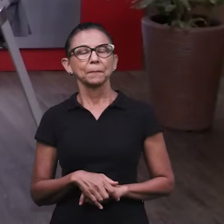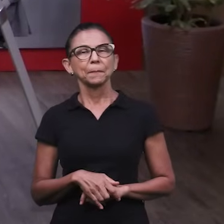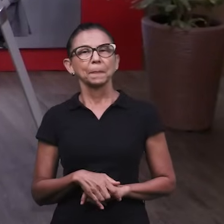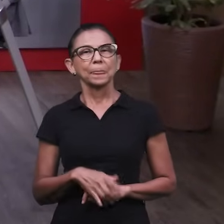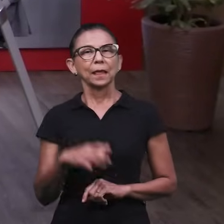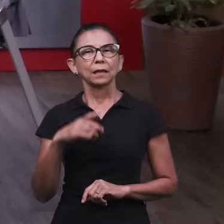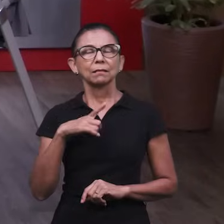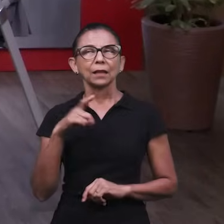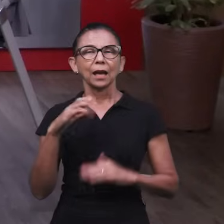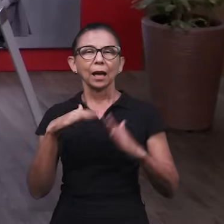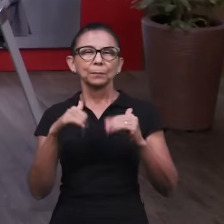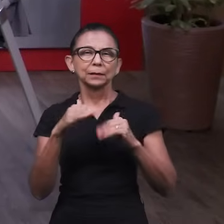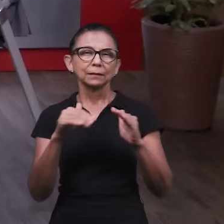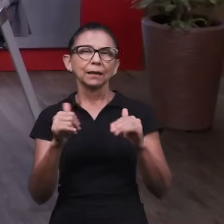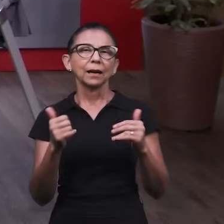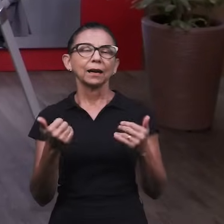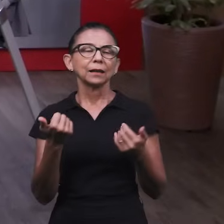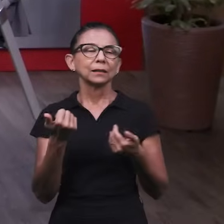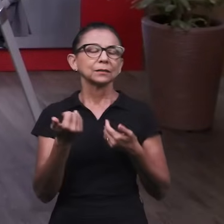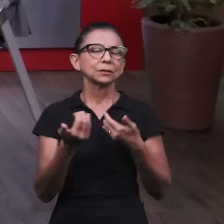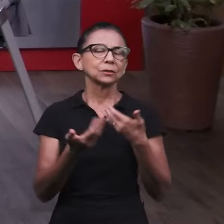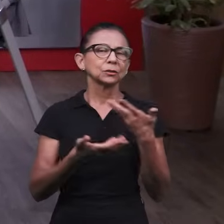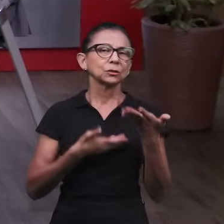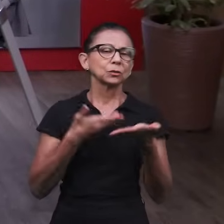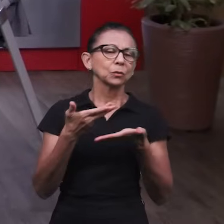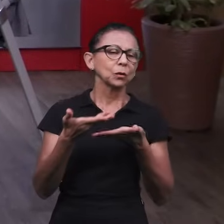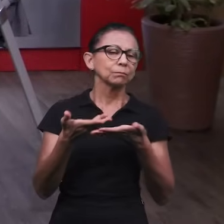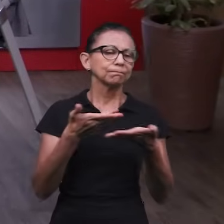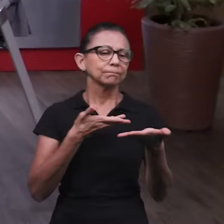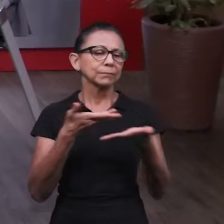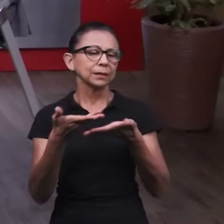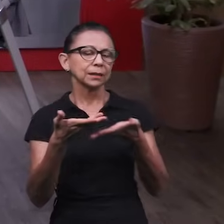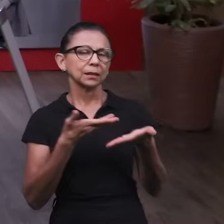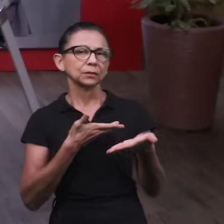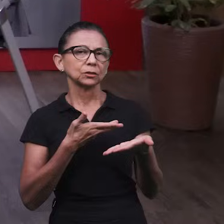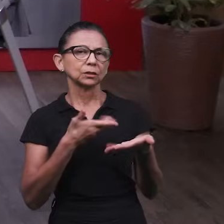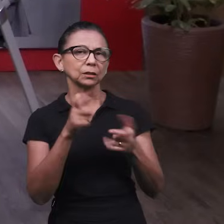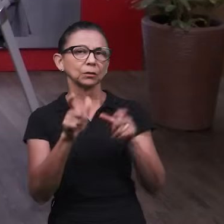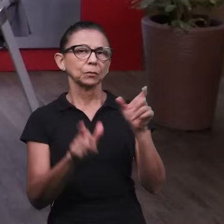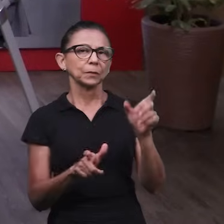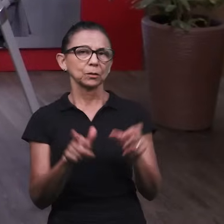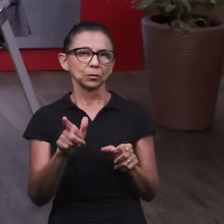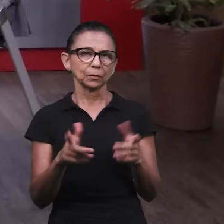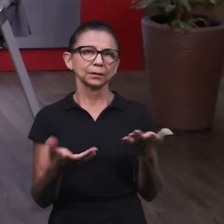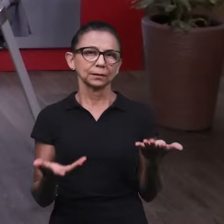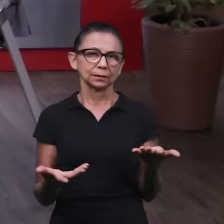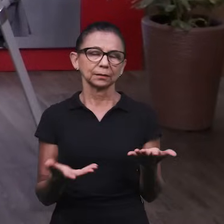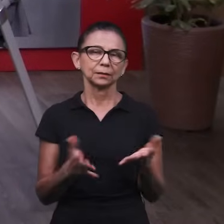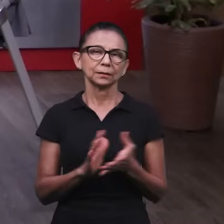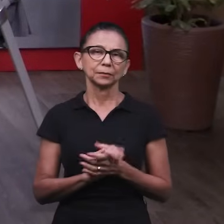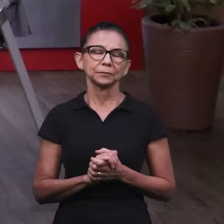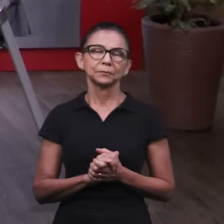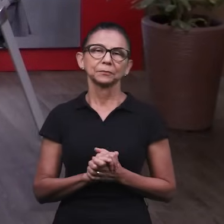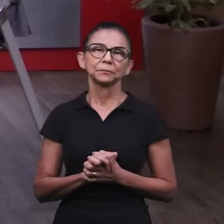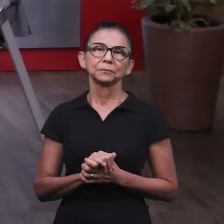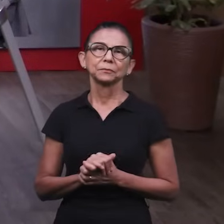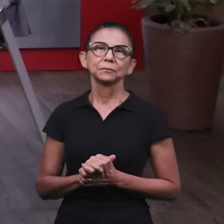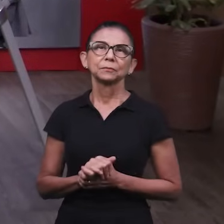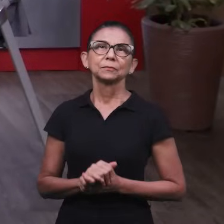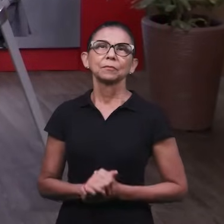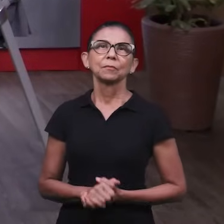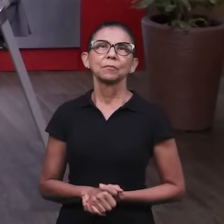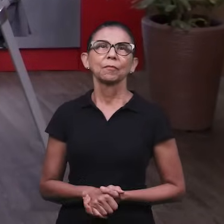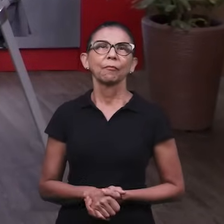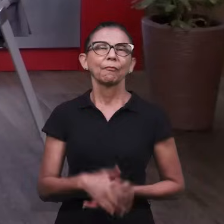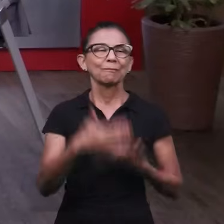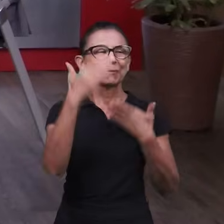né, saber aprender a lidar com pessoas que possuem esse tipo de diagnóstico. Muito bom.